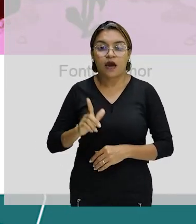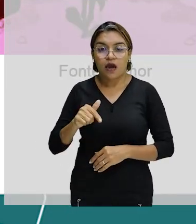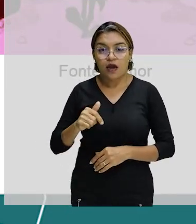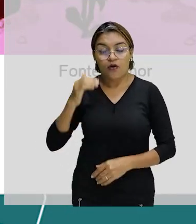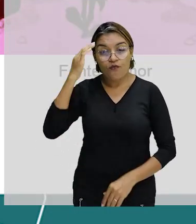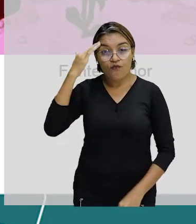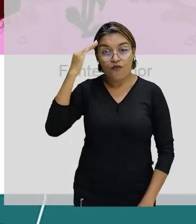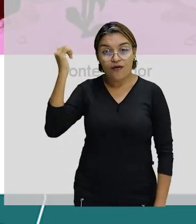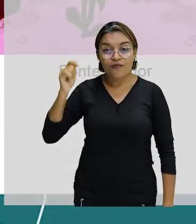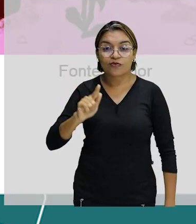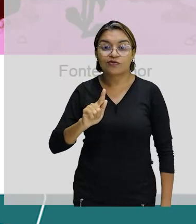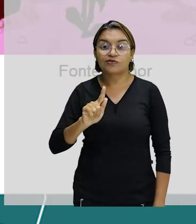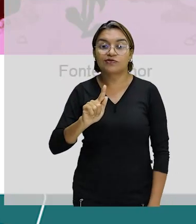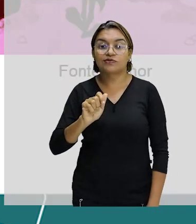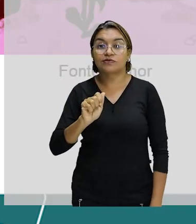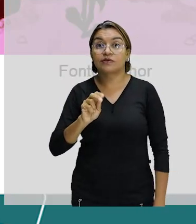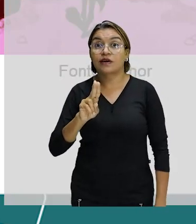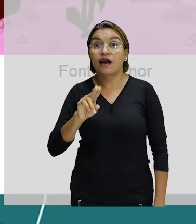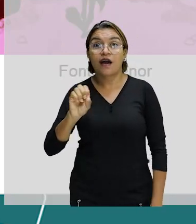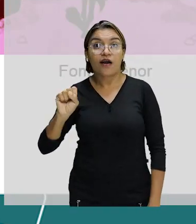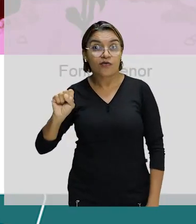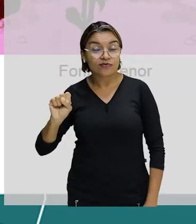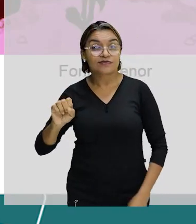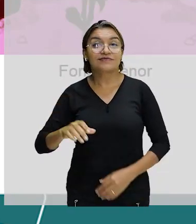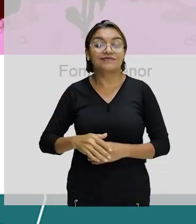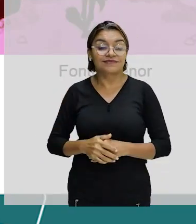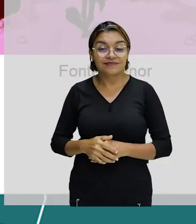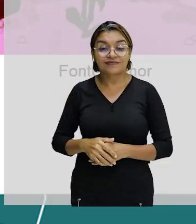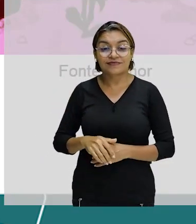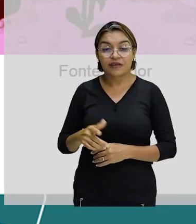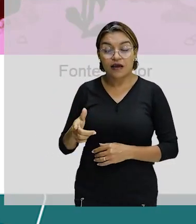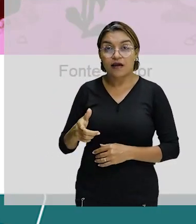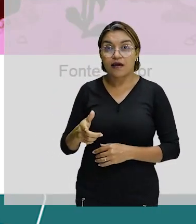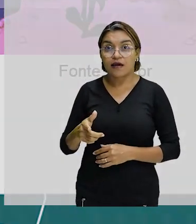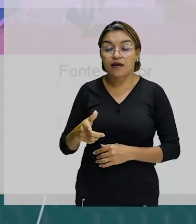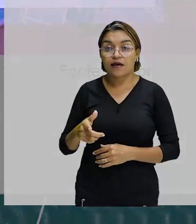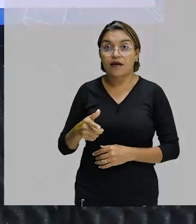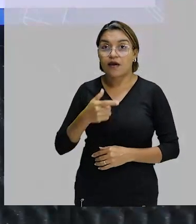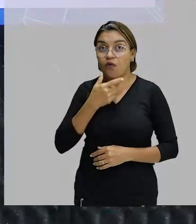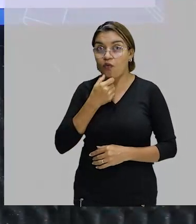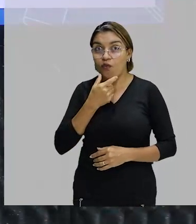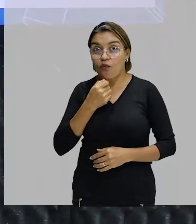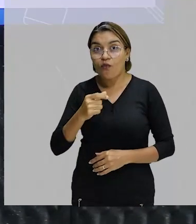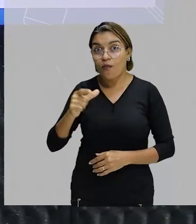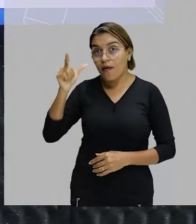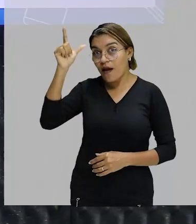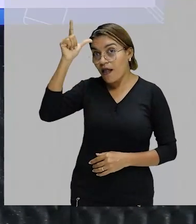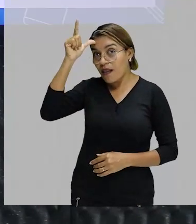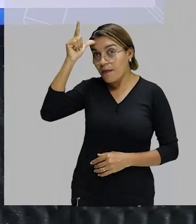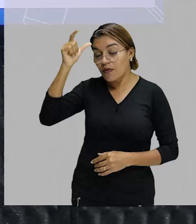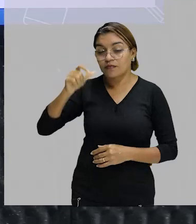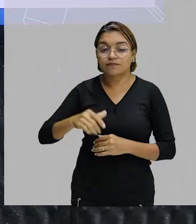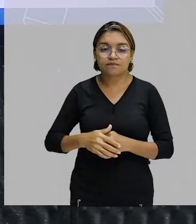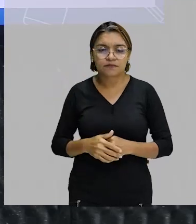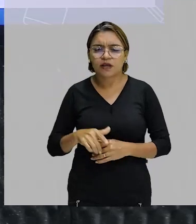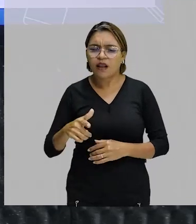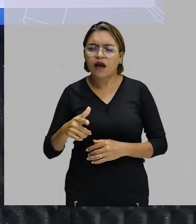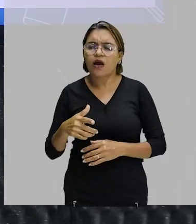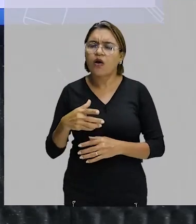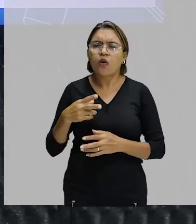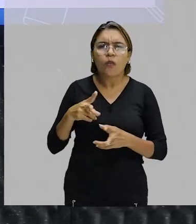famoso Gauss, matemático alemão, tá? E o Gauss, sentou lá, começou a fazer as continhas,